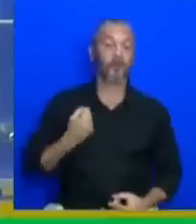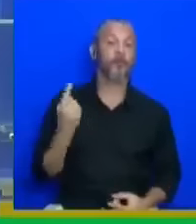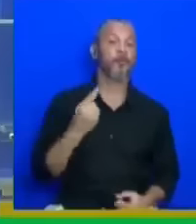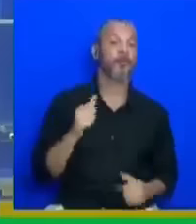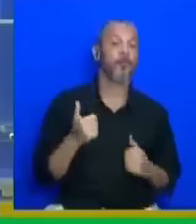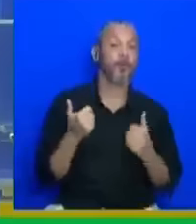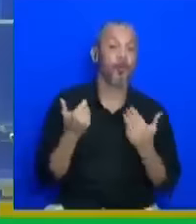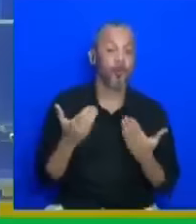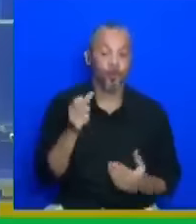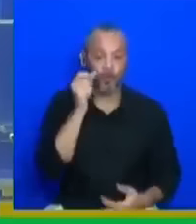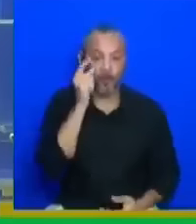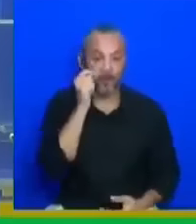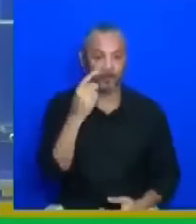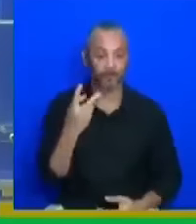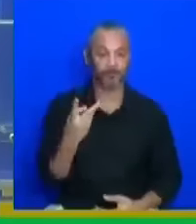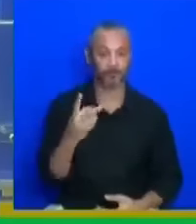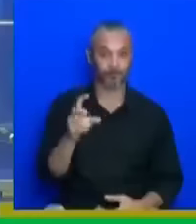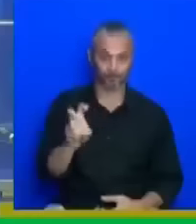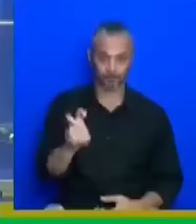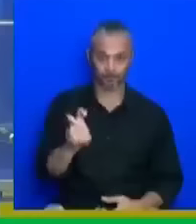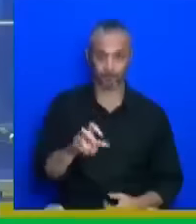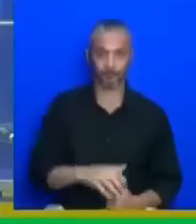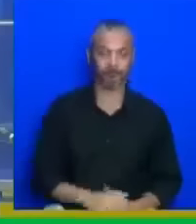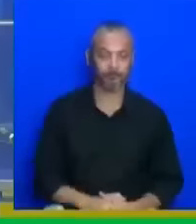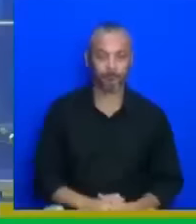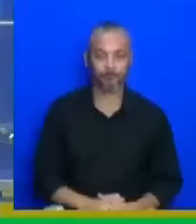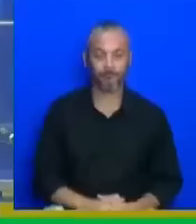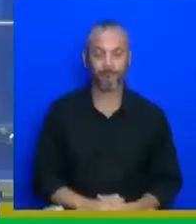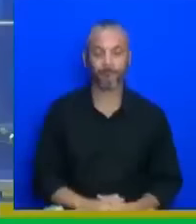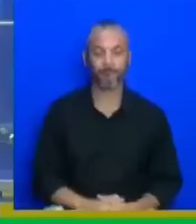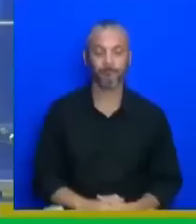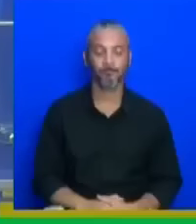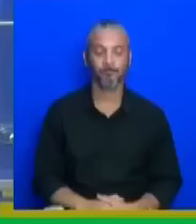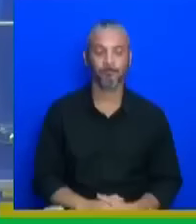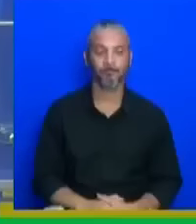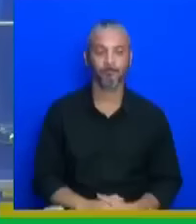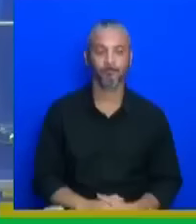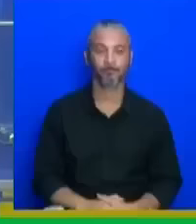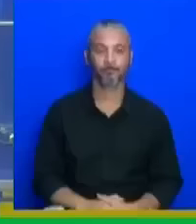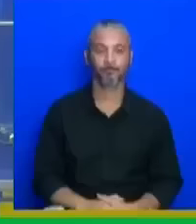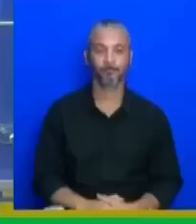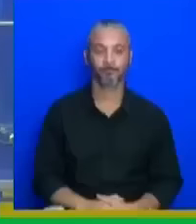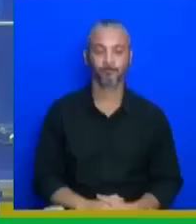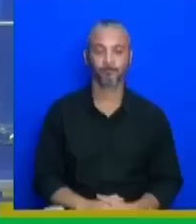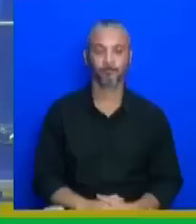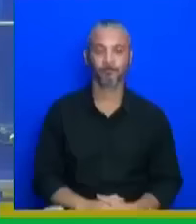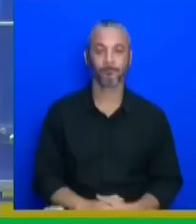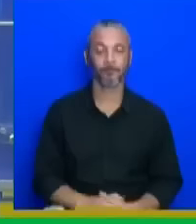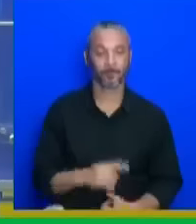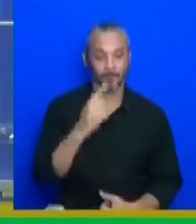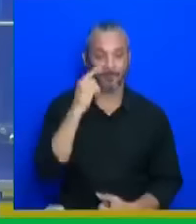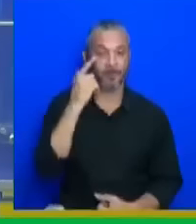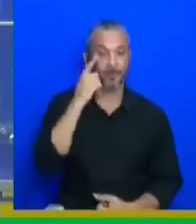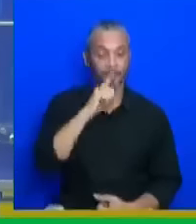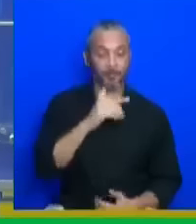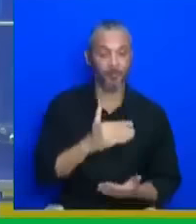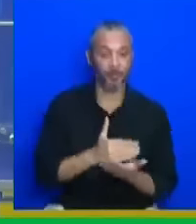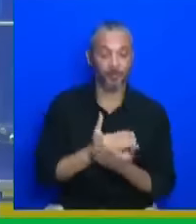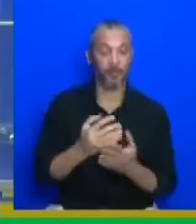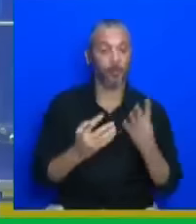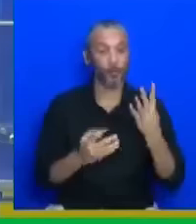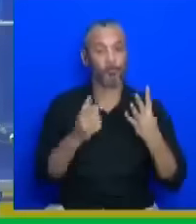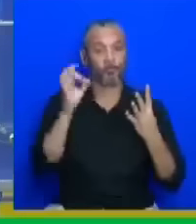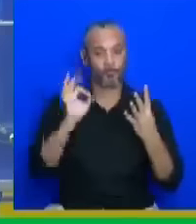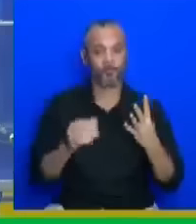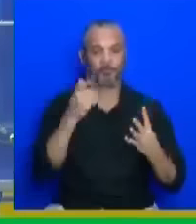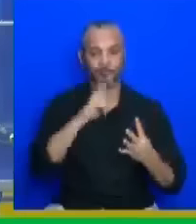sorte para você. Bola azul 25. Azul número 25. Você ganha prêmio a partir de 4